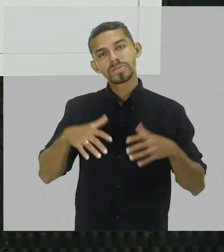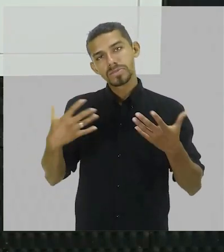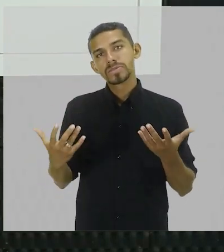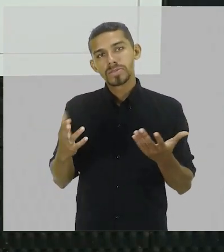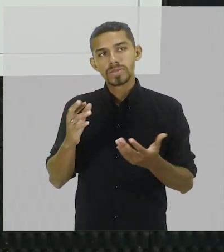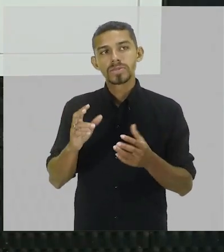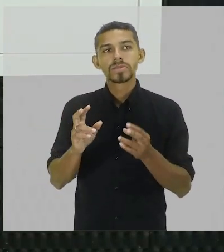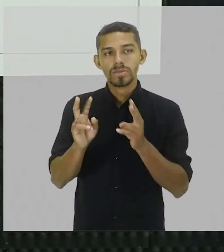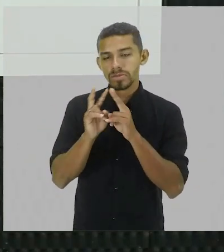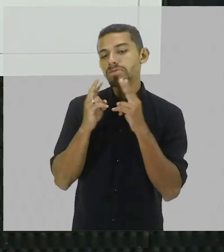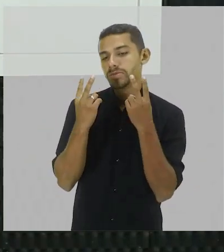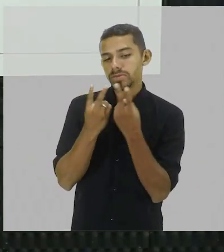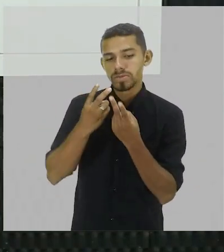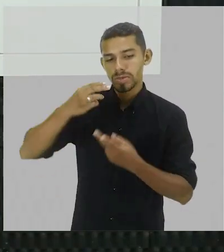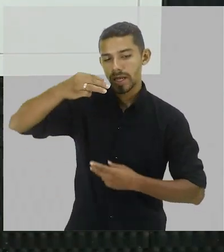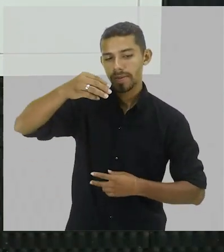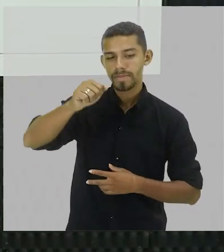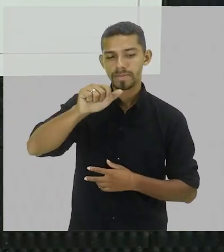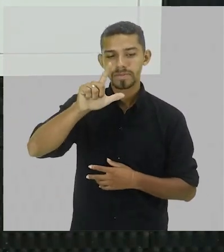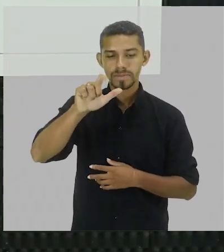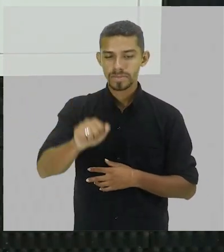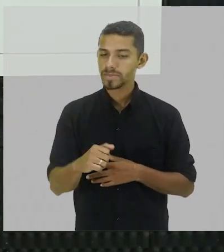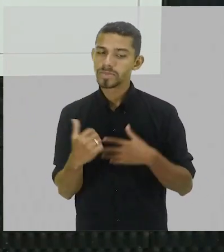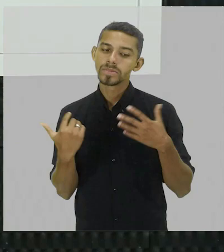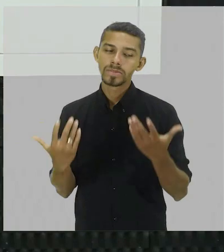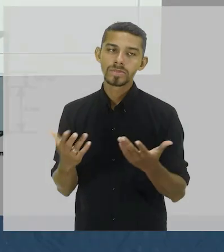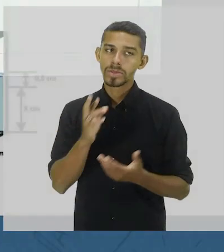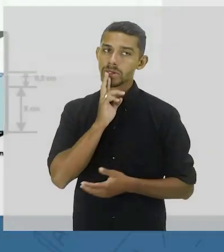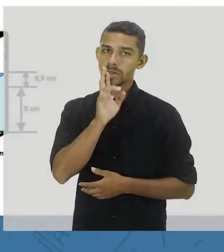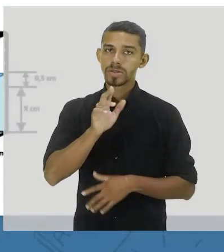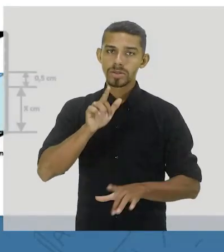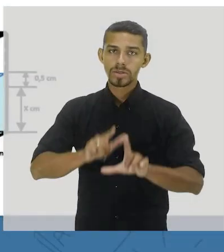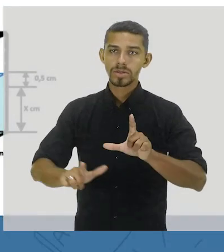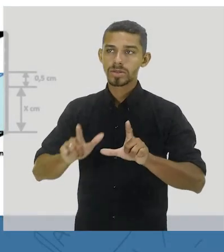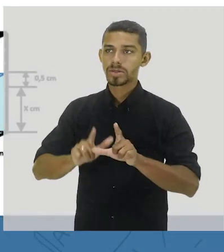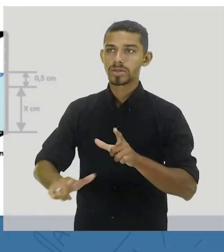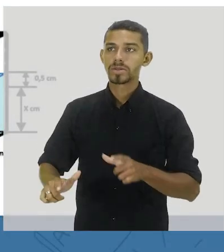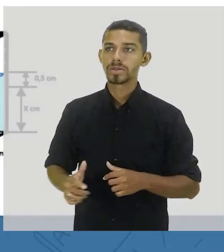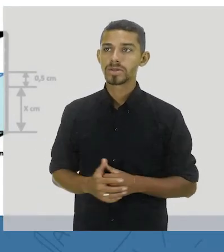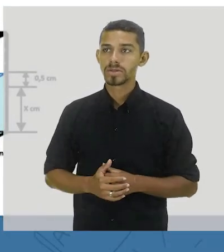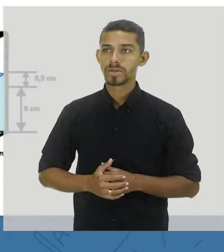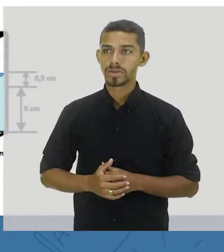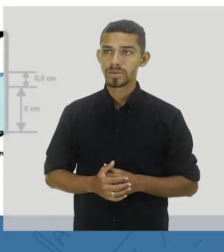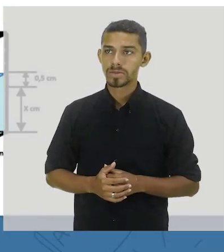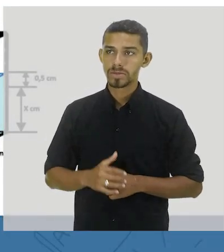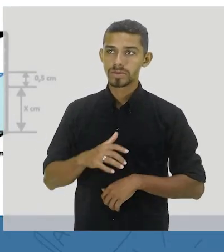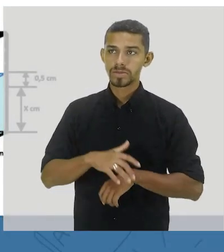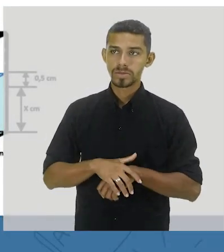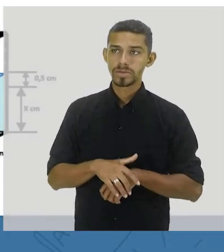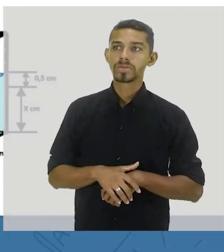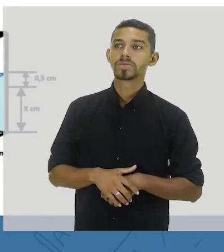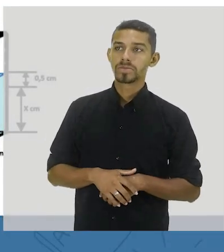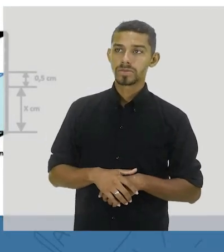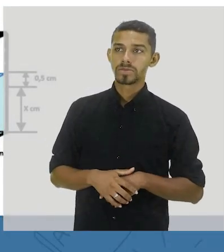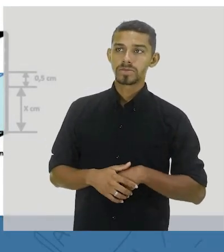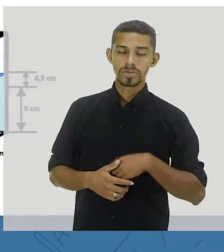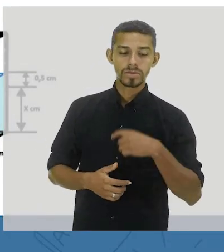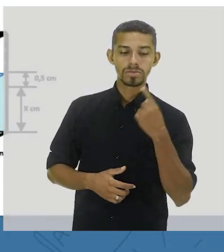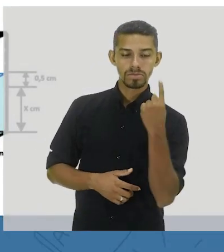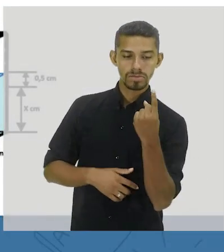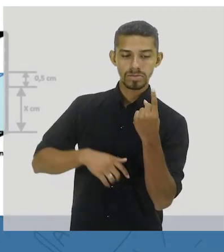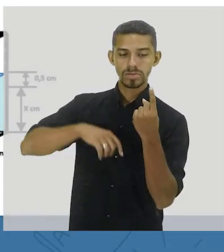consequentemente, esse é o volume da mala. Tá? Então, a resposta correta, a letra D, de dado, 1.250